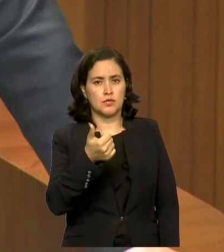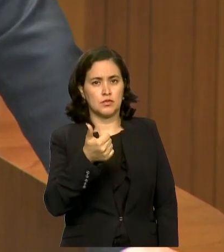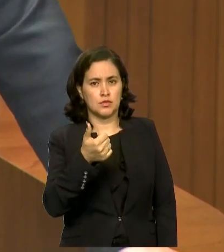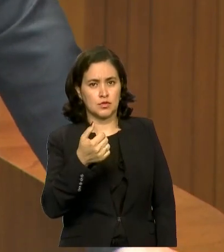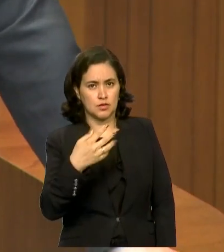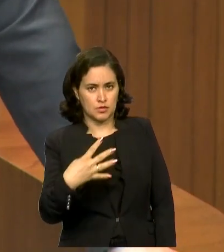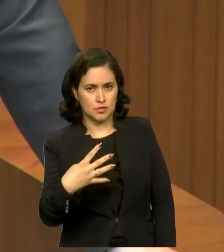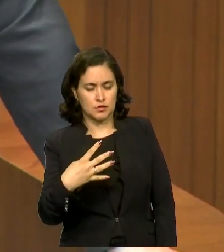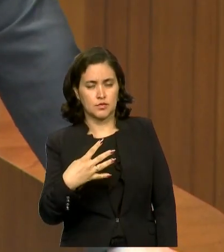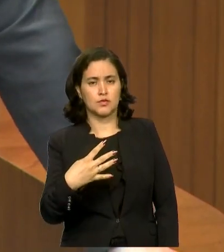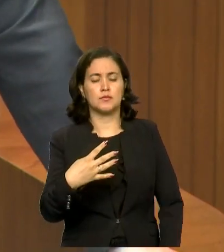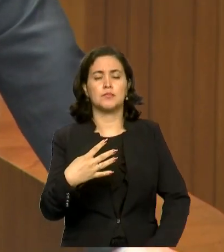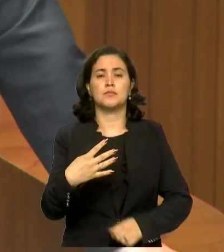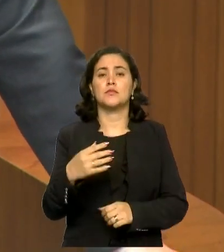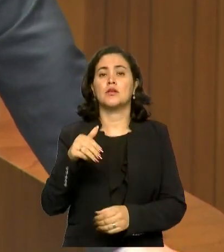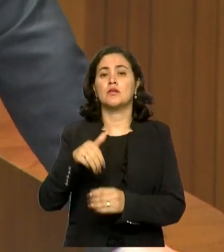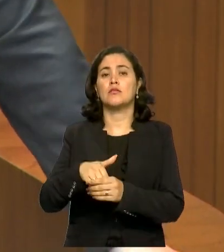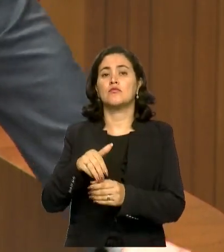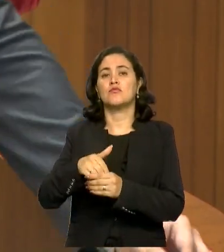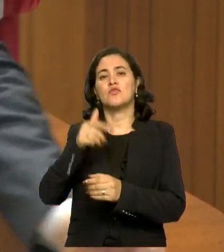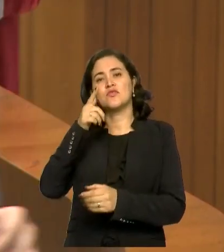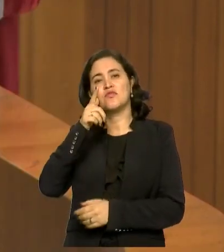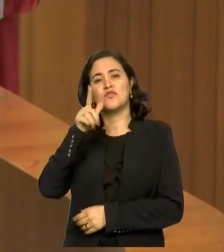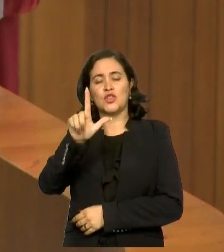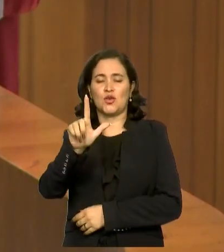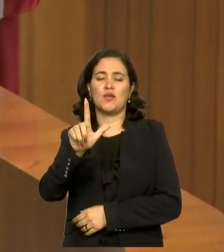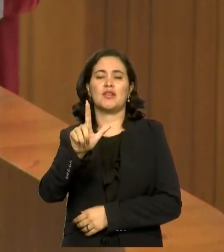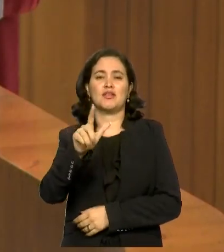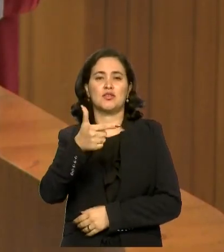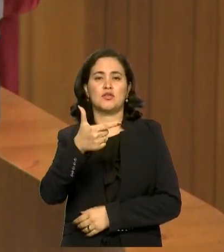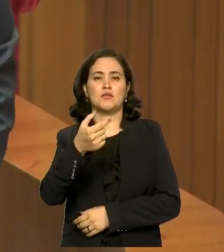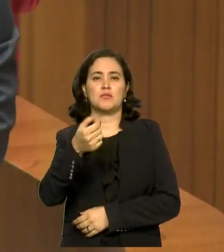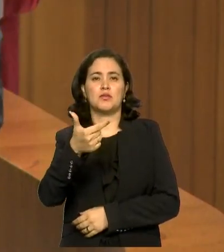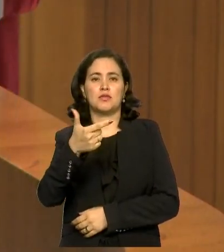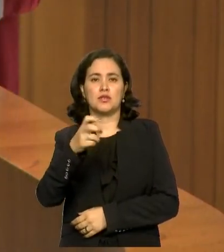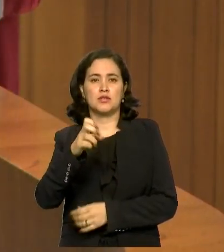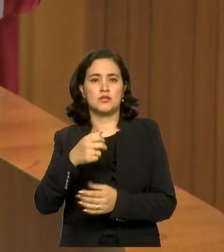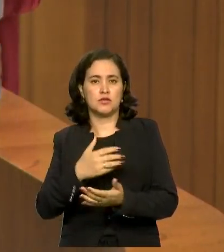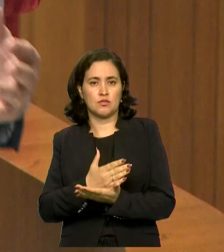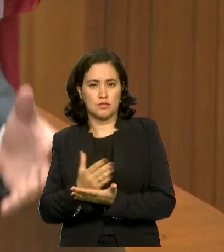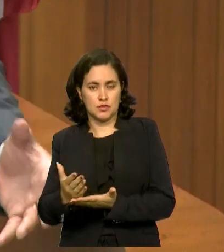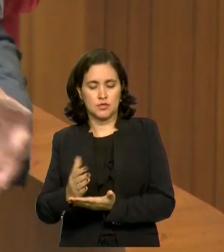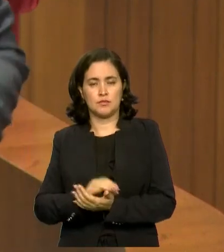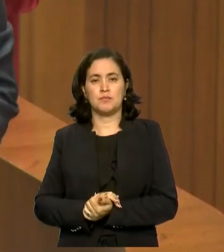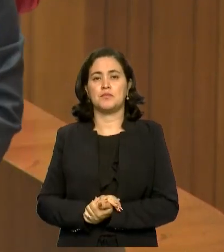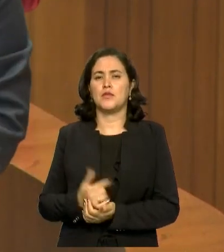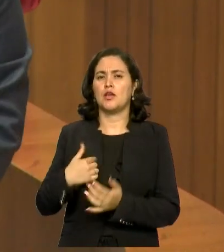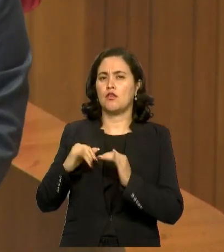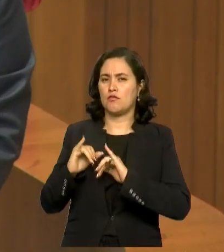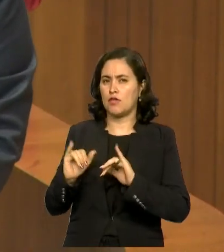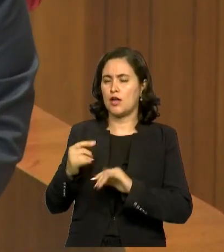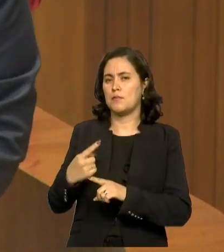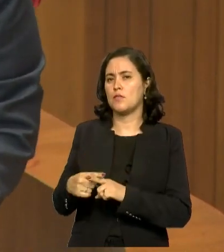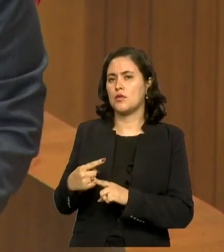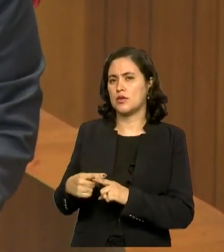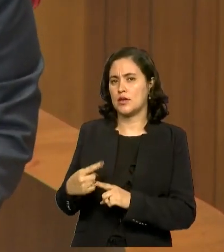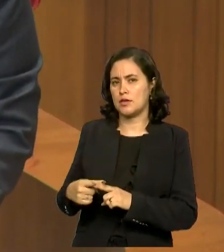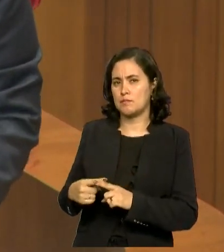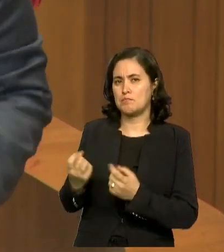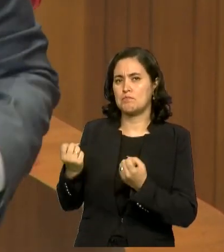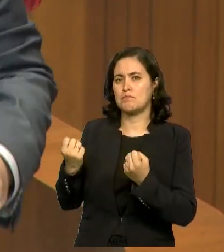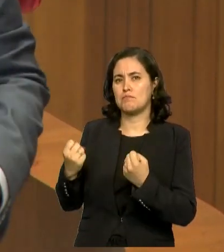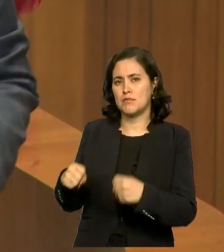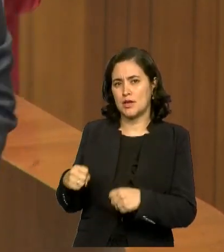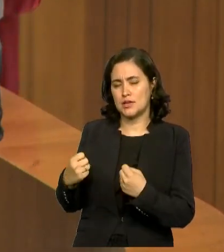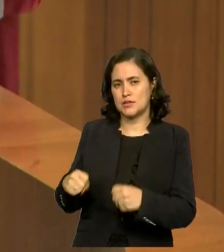2014, que resultou no grande governo de 2015. Mas digo isso porque devo satisfação ao povo do